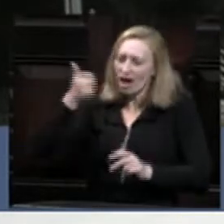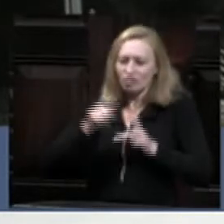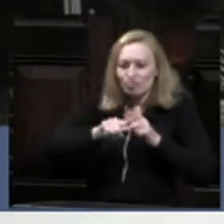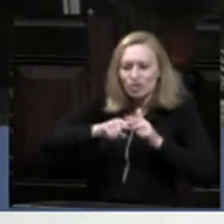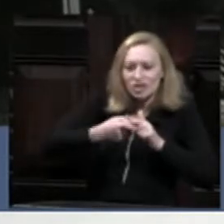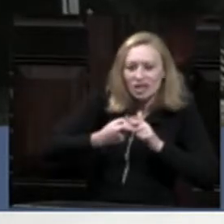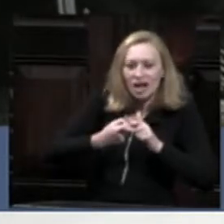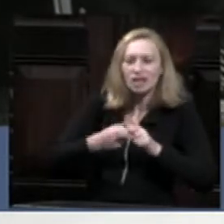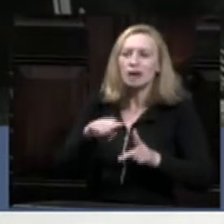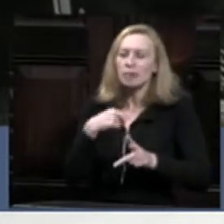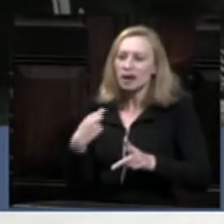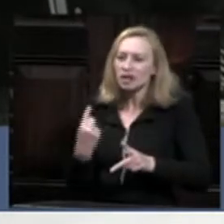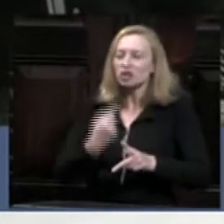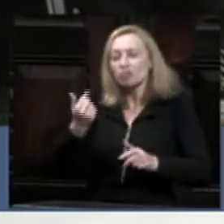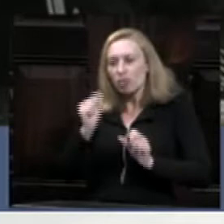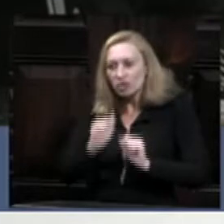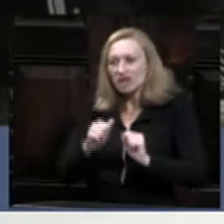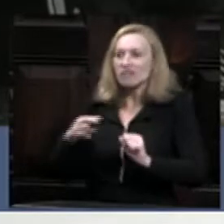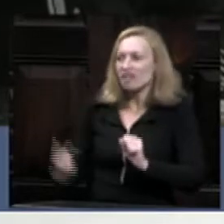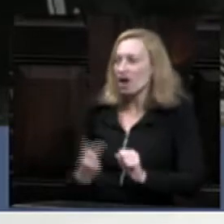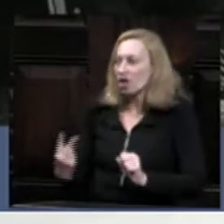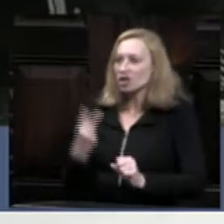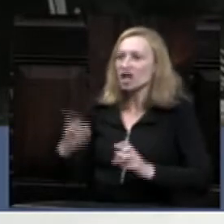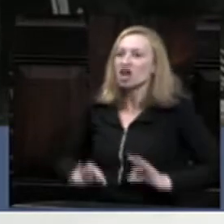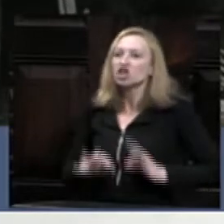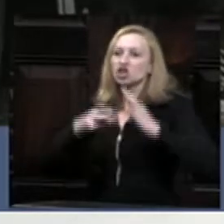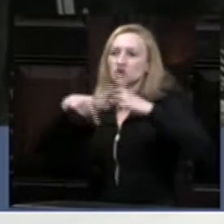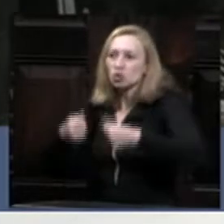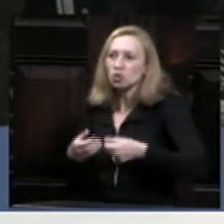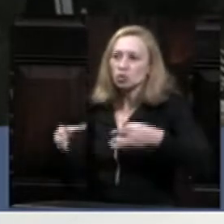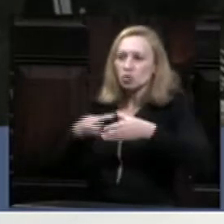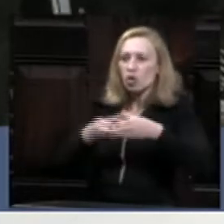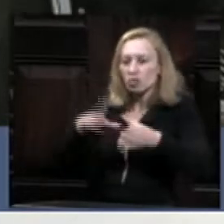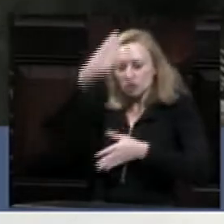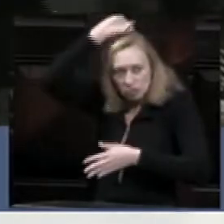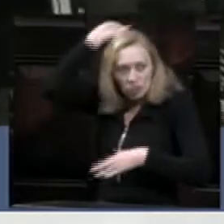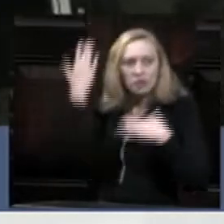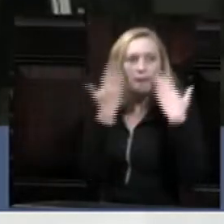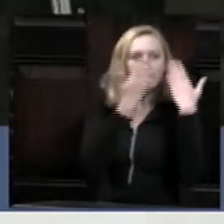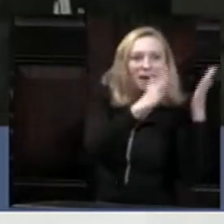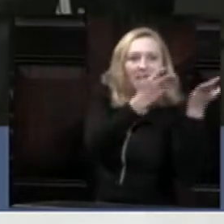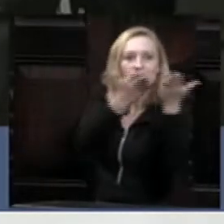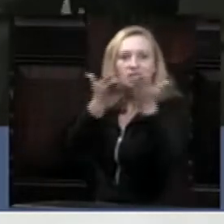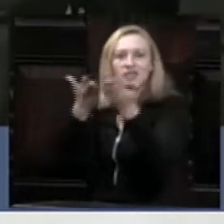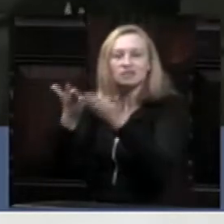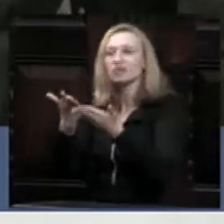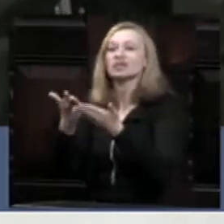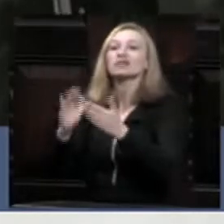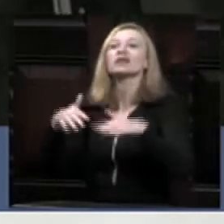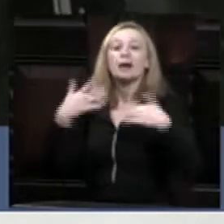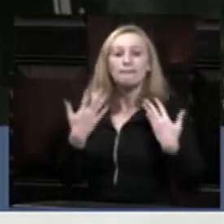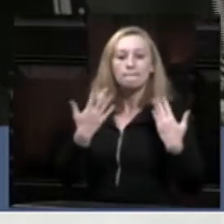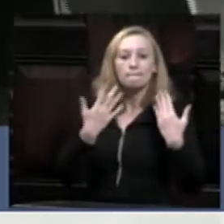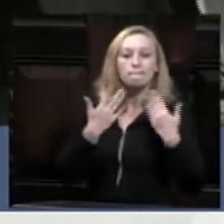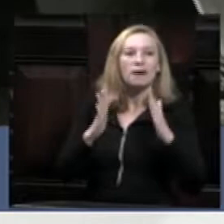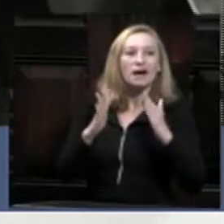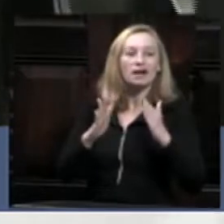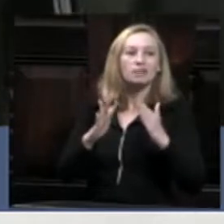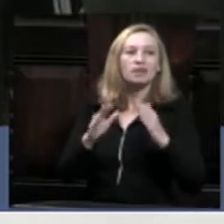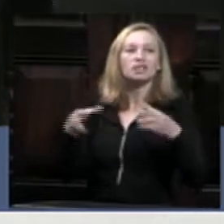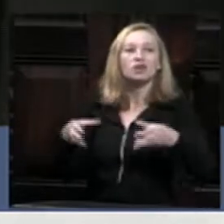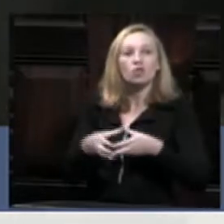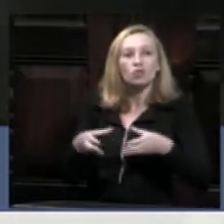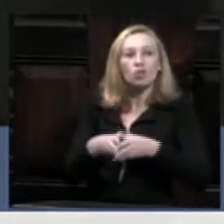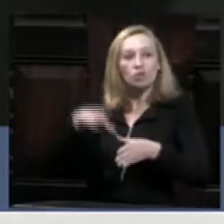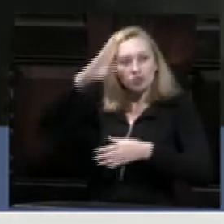sentido da gente valorizar todo o Corpo de Bombeiros. Então, parabéns a vocês. Parabéns ao Corpo de